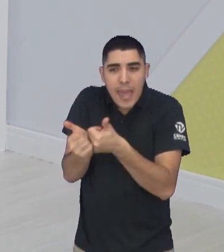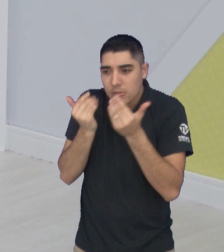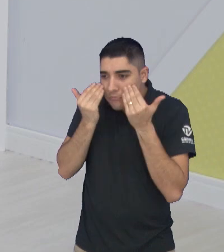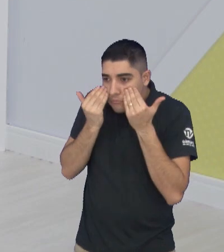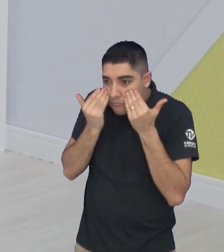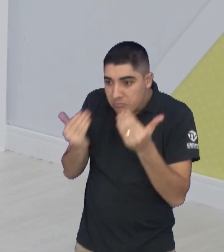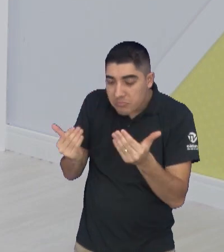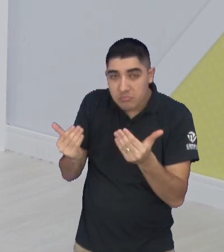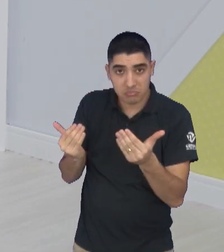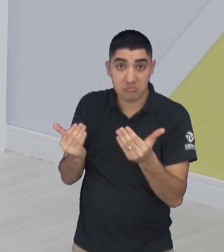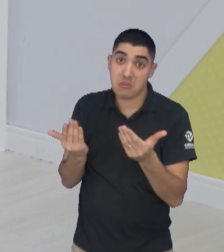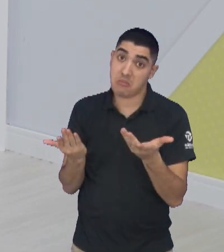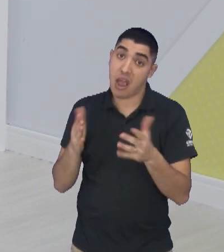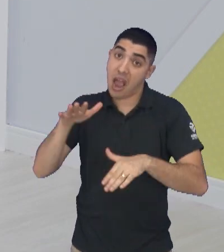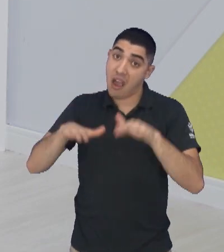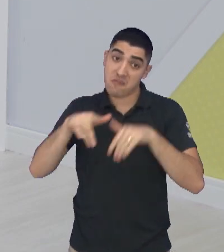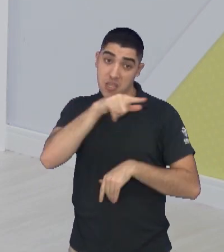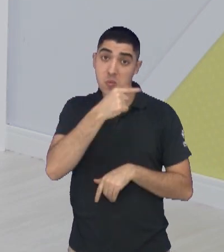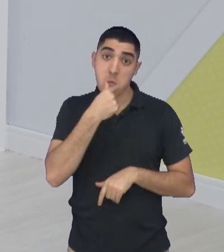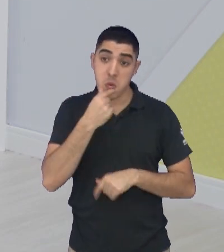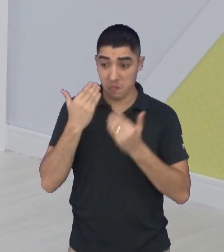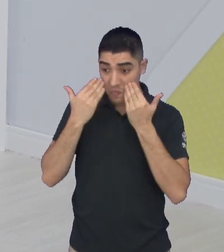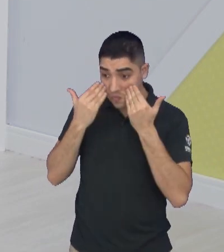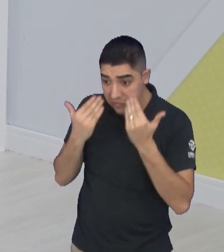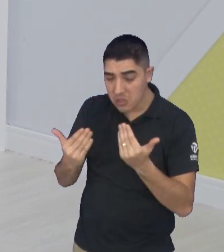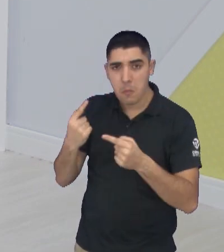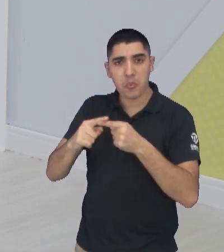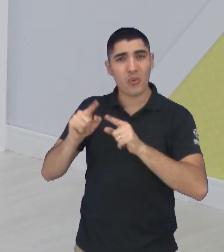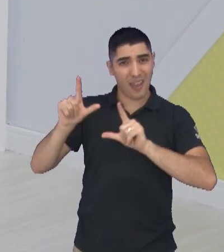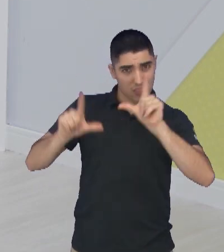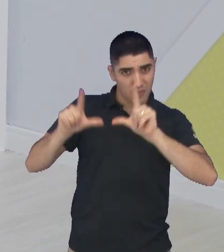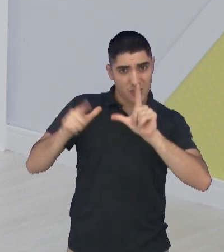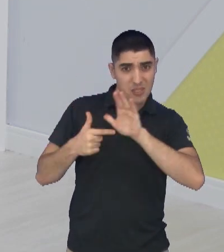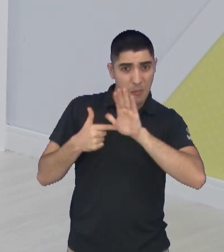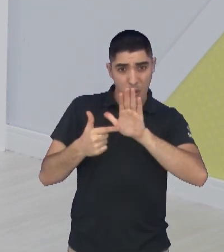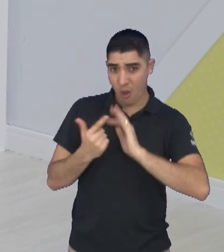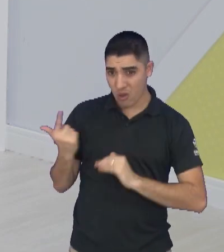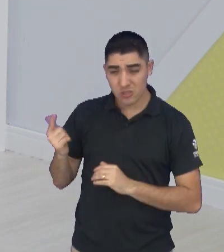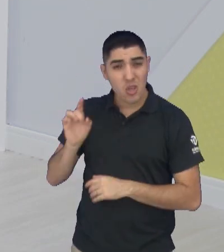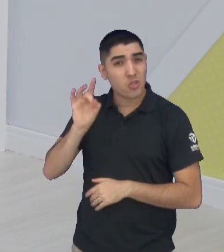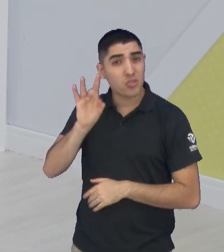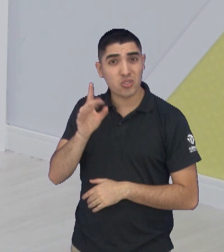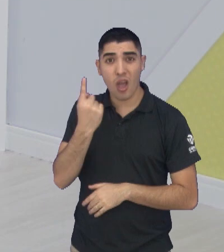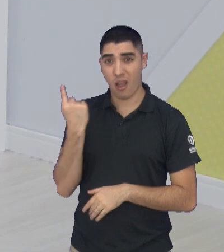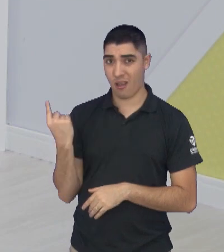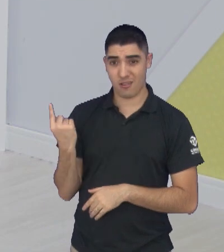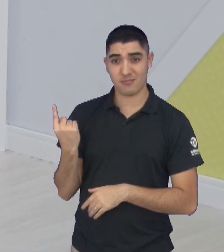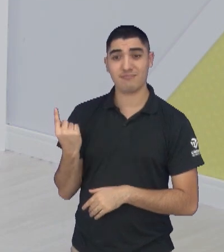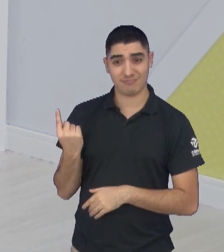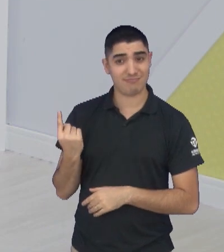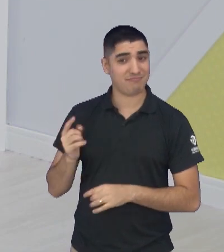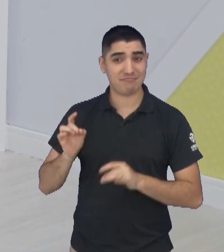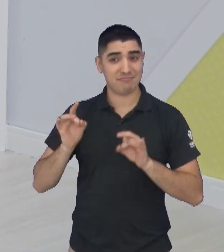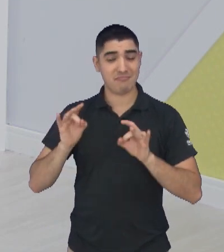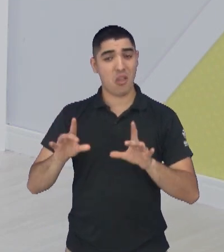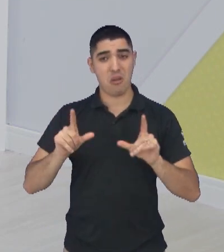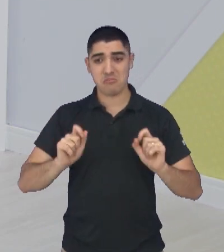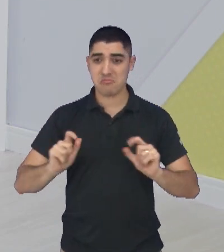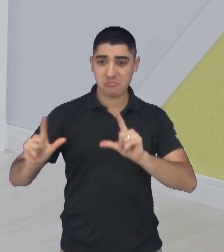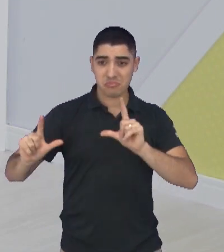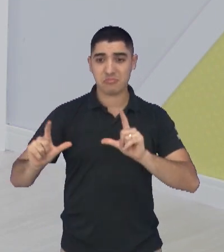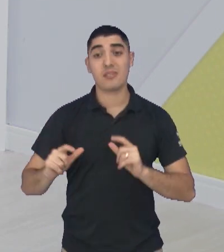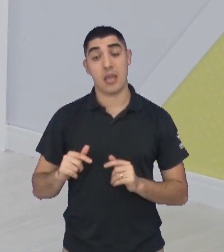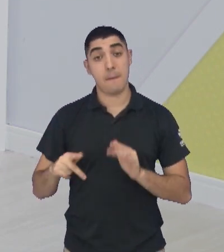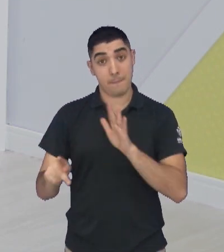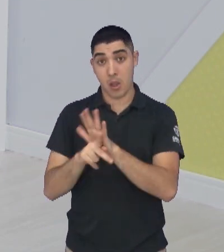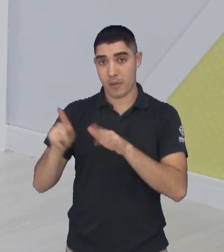viu algo que a TV, que esse ângulo não mostra, porque não tem outro ângulo de câmera, tem somente esse ângulo, é o ângulo mais aproximado, inclusive imagens